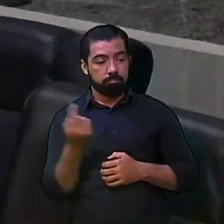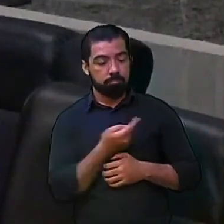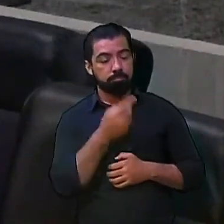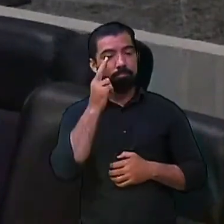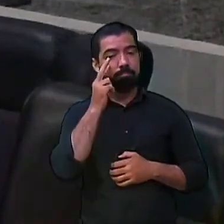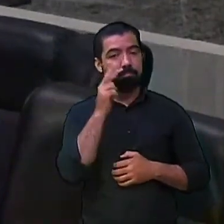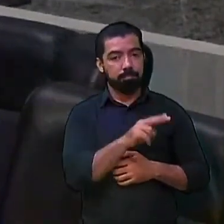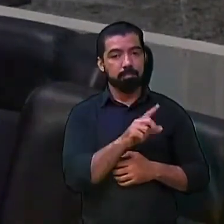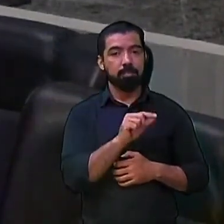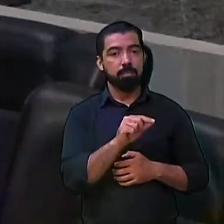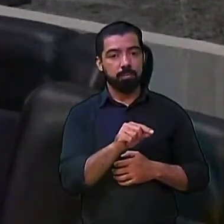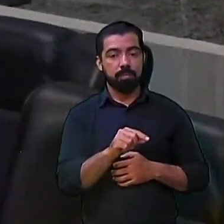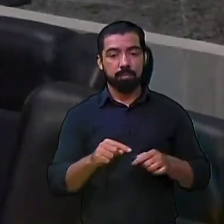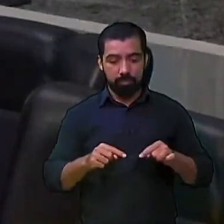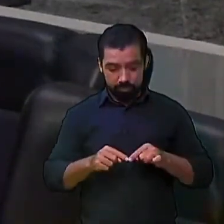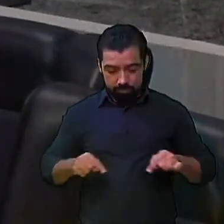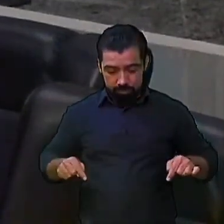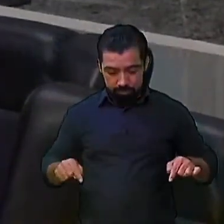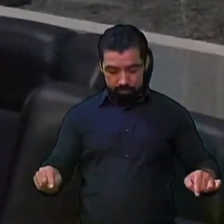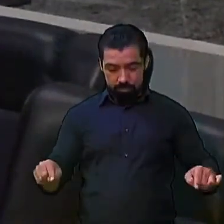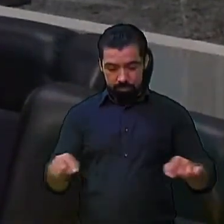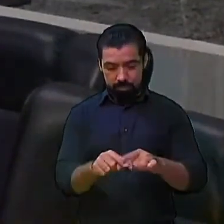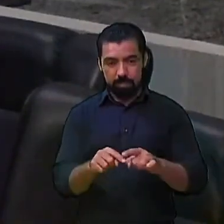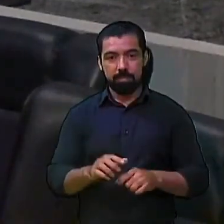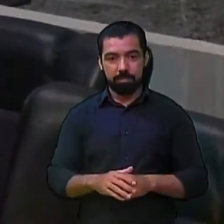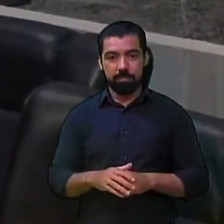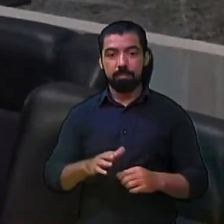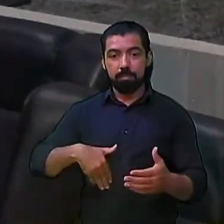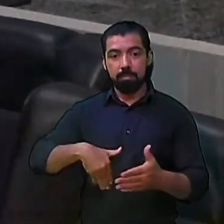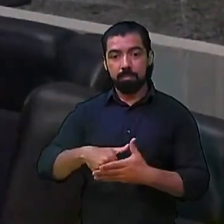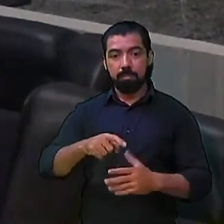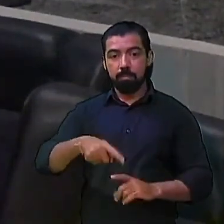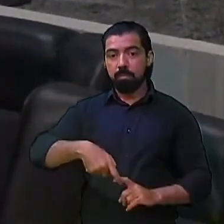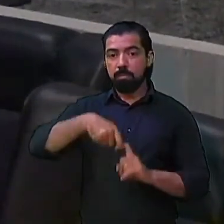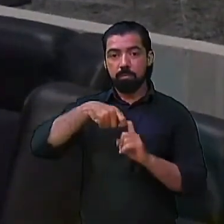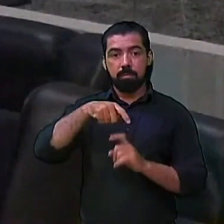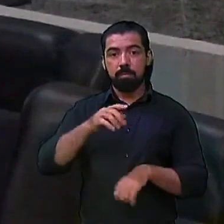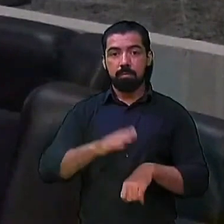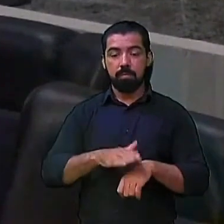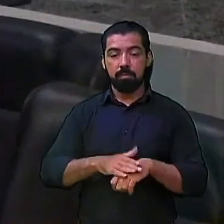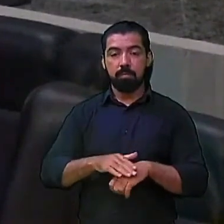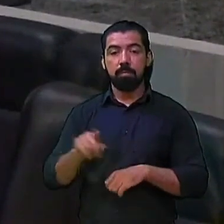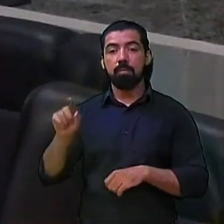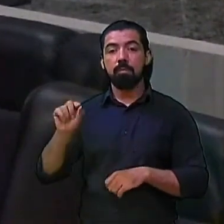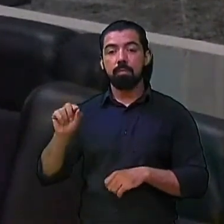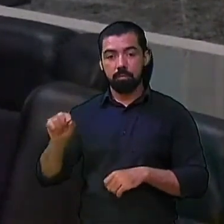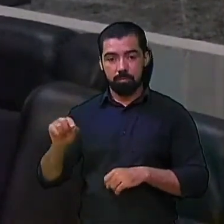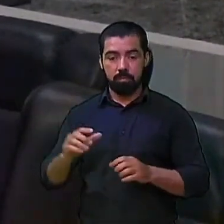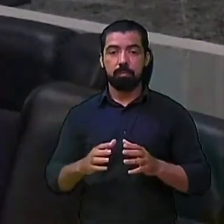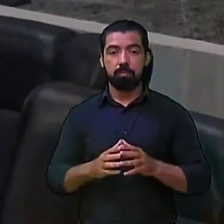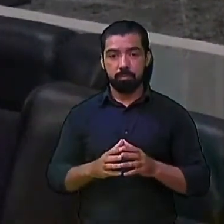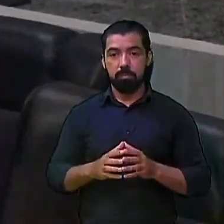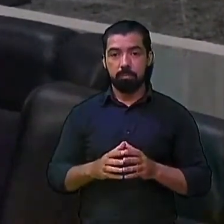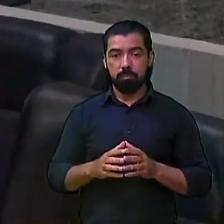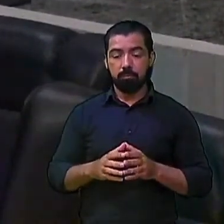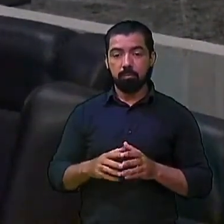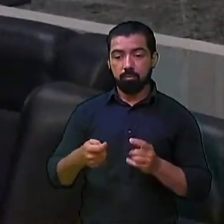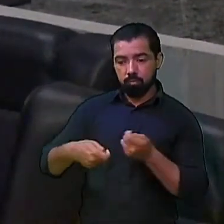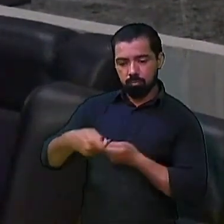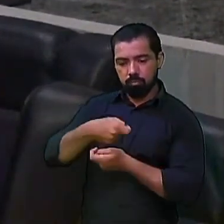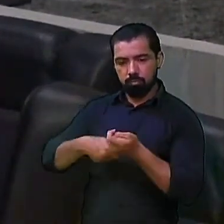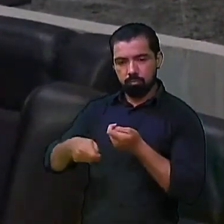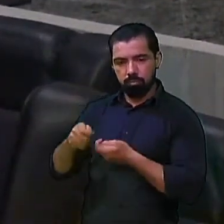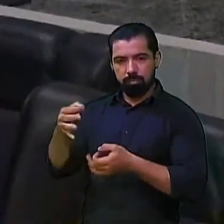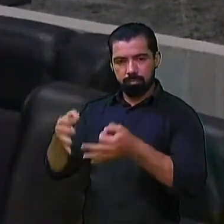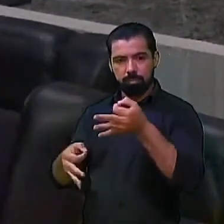aí, as areninhas de beach tênis foram suspensas pelo Tribunal de Contas por suspeitas.